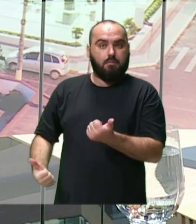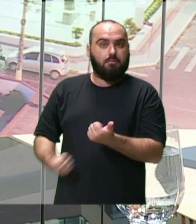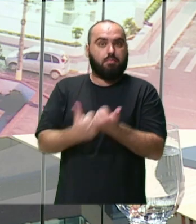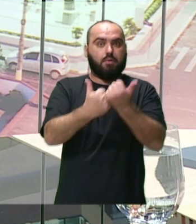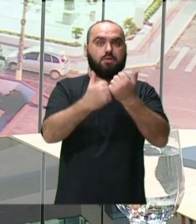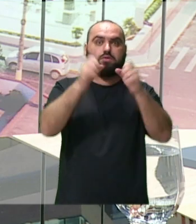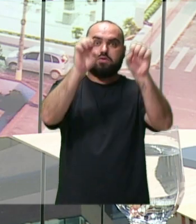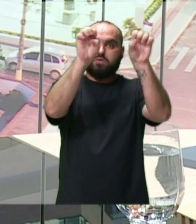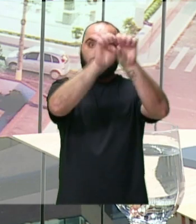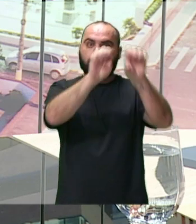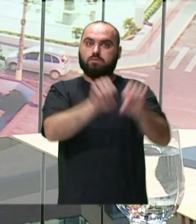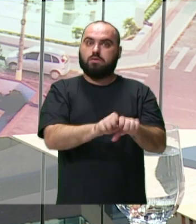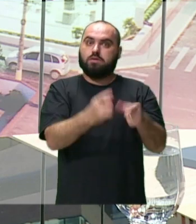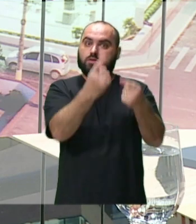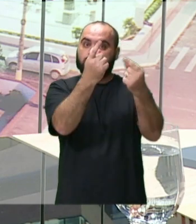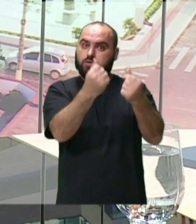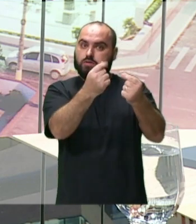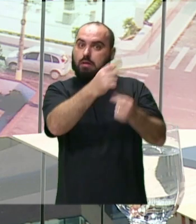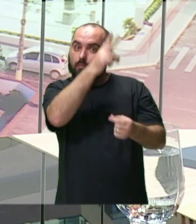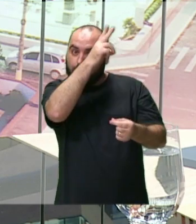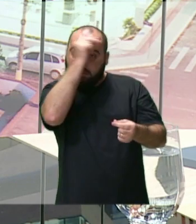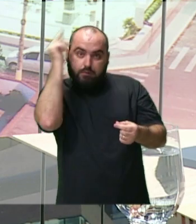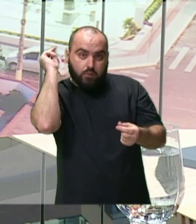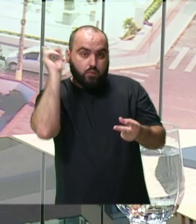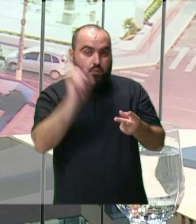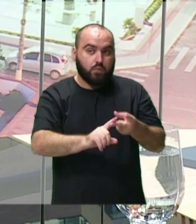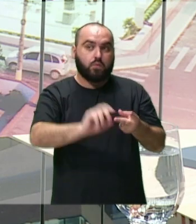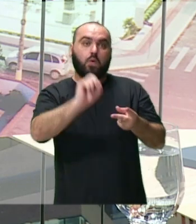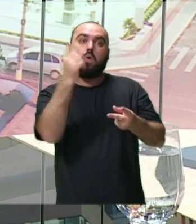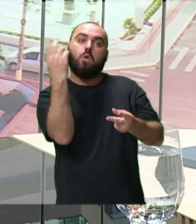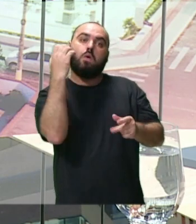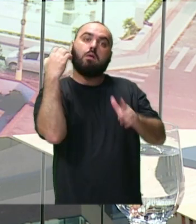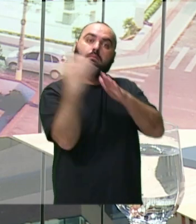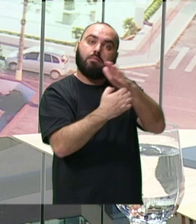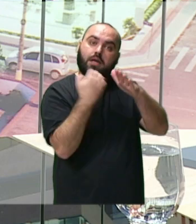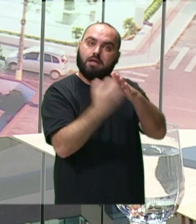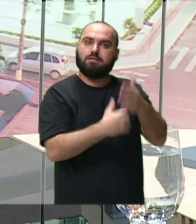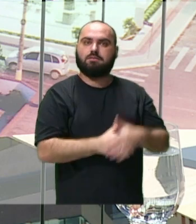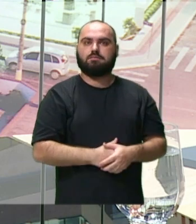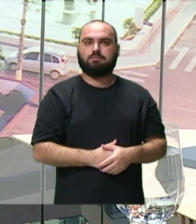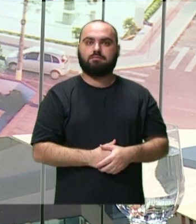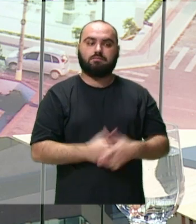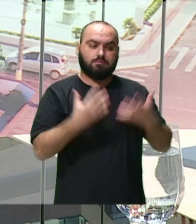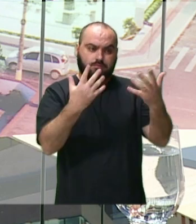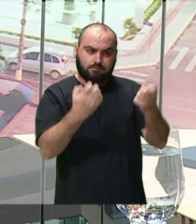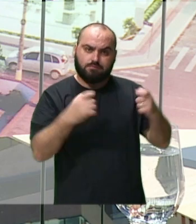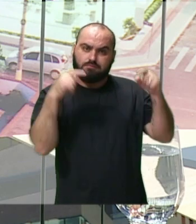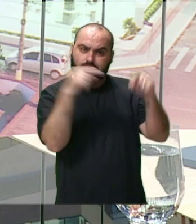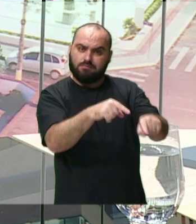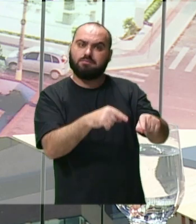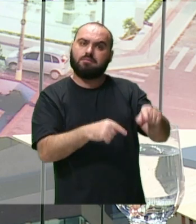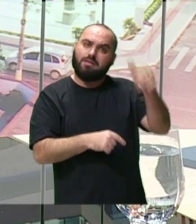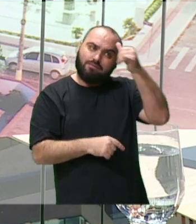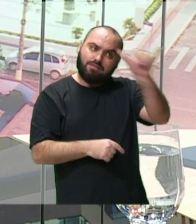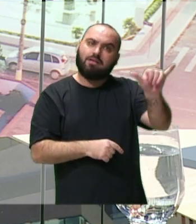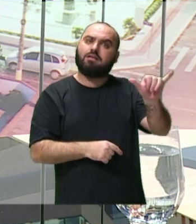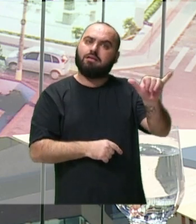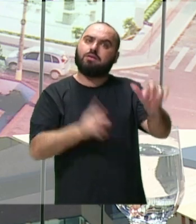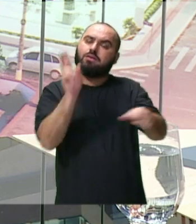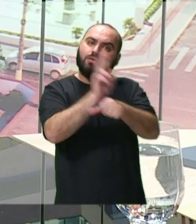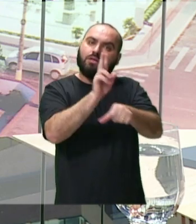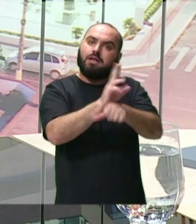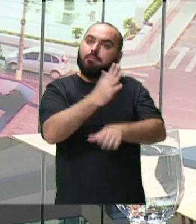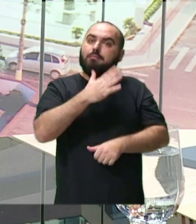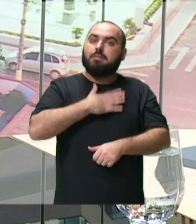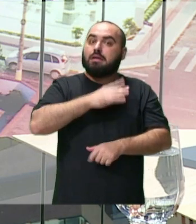estrutural ou financeiro da prefeitura ou de empresas. E o que eu quero é ensinar, eu quero evitar, eu quero prevenir. Essa é a minha